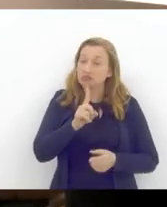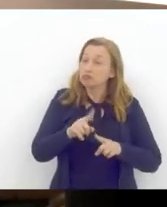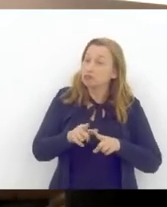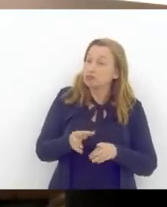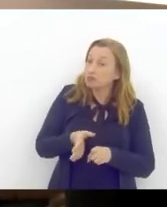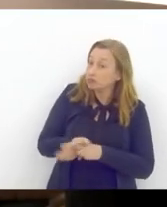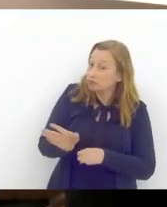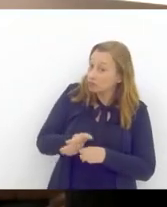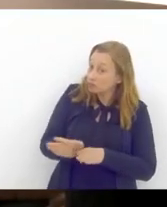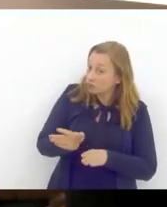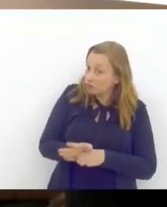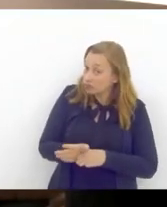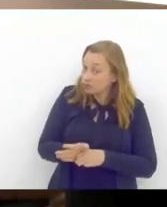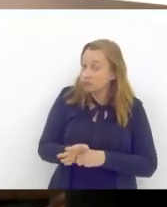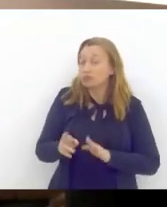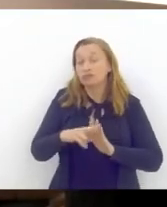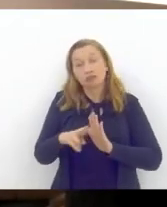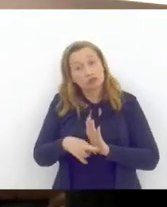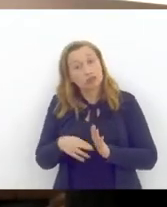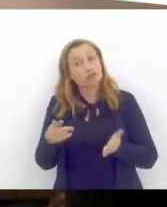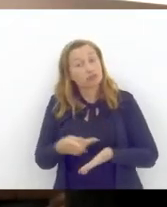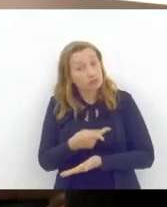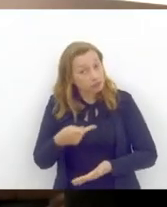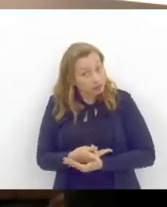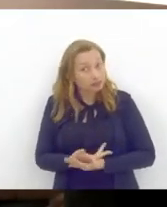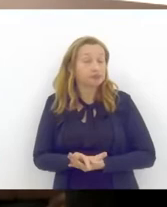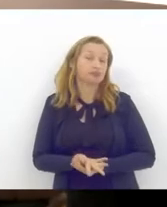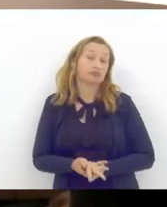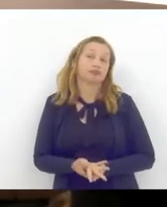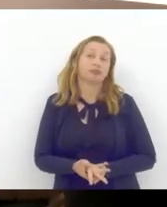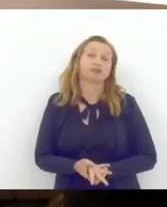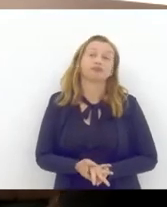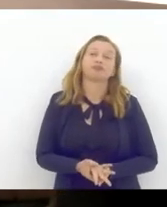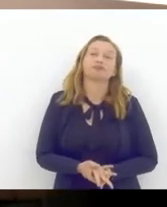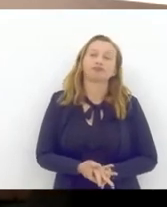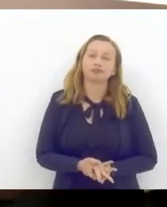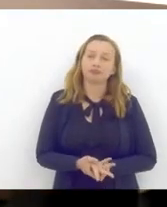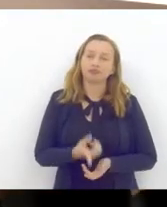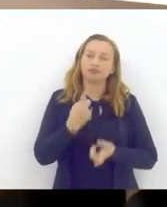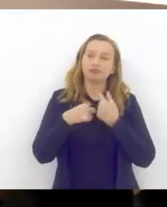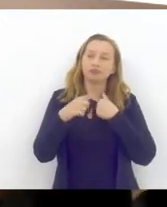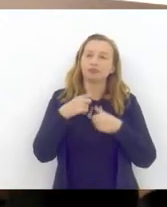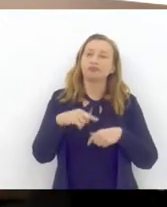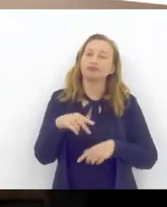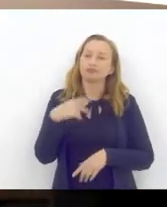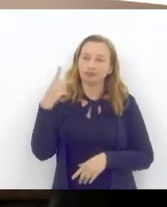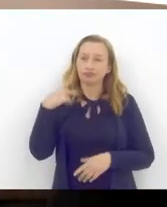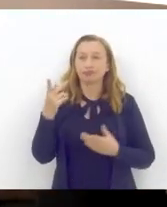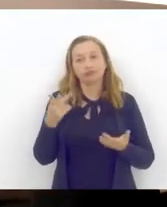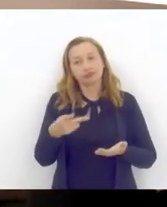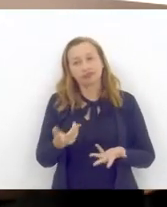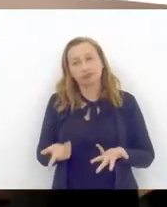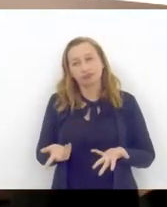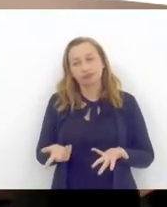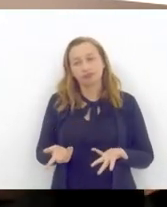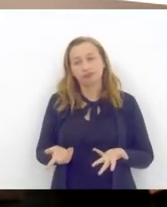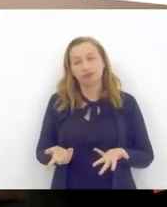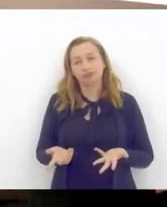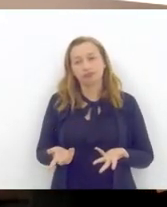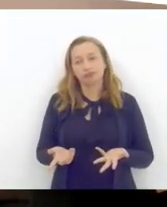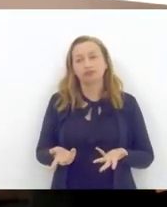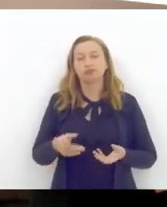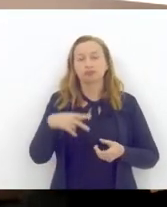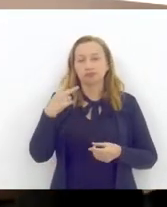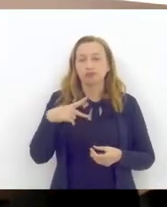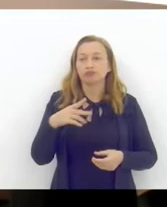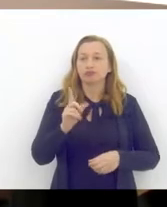orientada por critérios que não da melhoria da educação, mas por uma vontade política ali, ocasional, o que não se coaduna com uma política